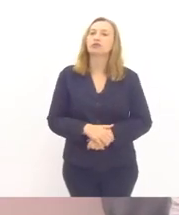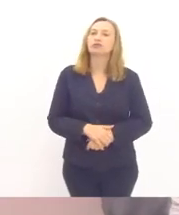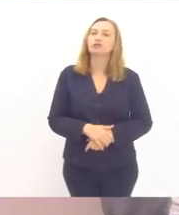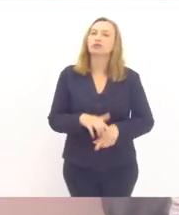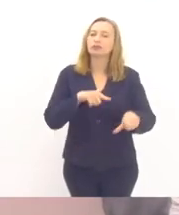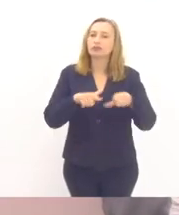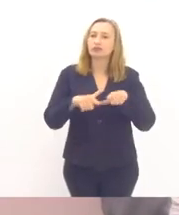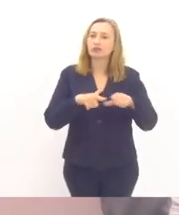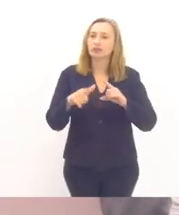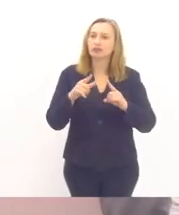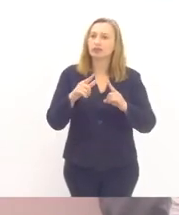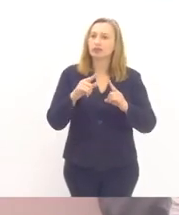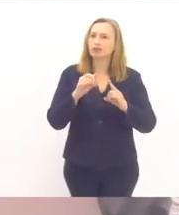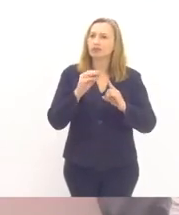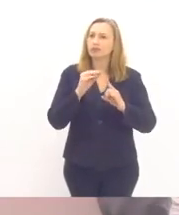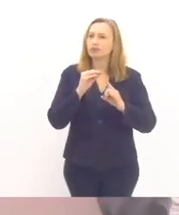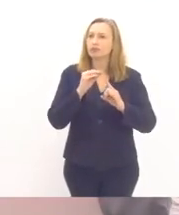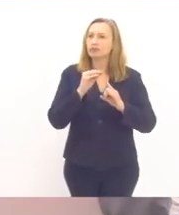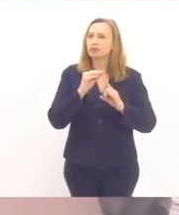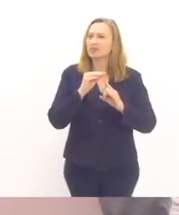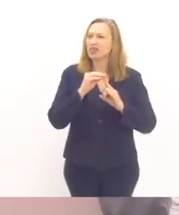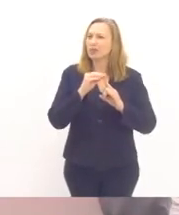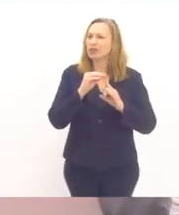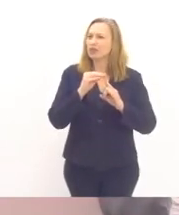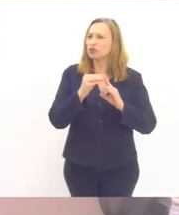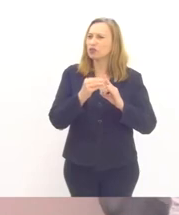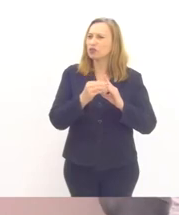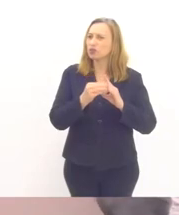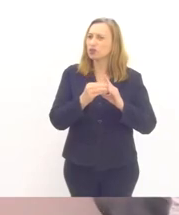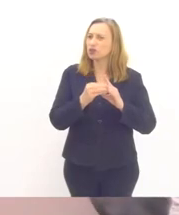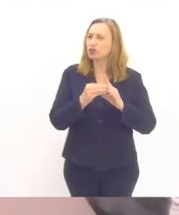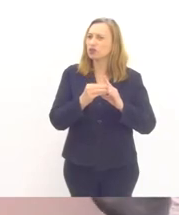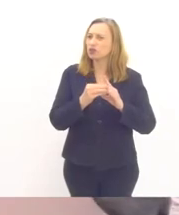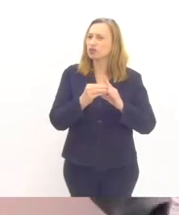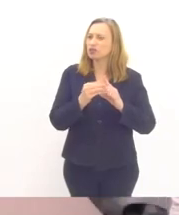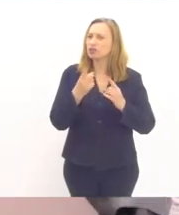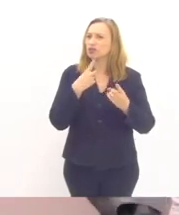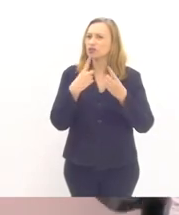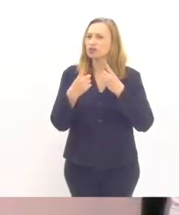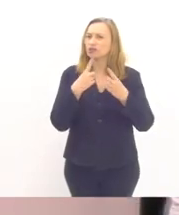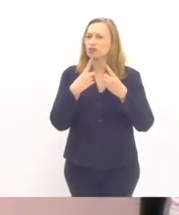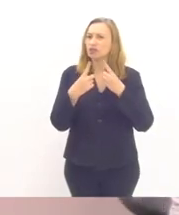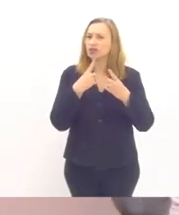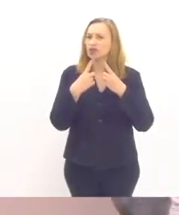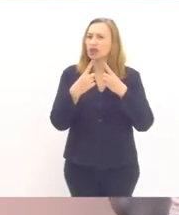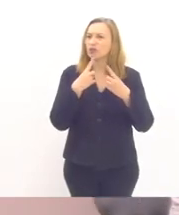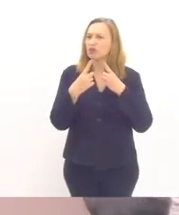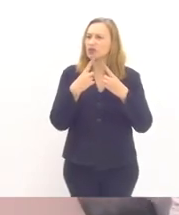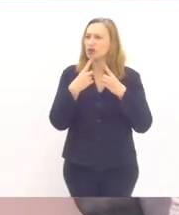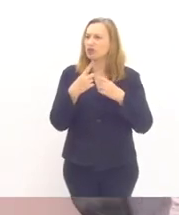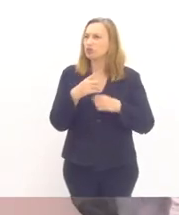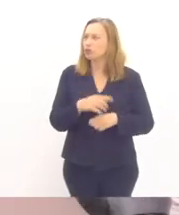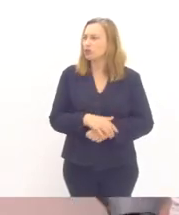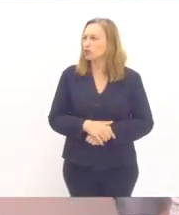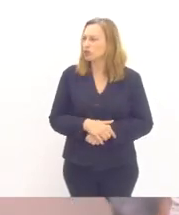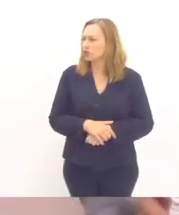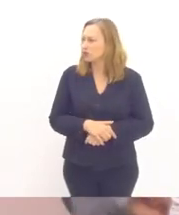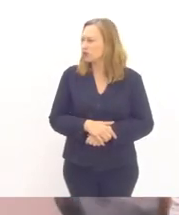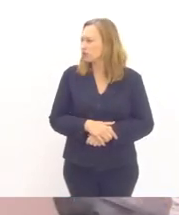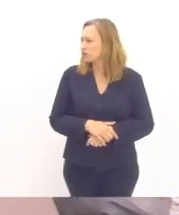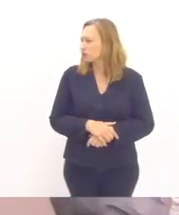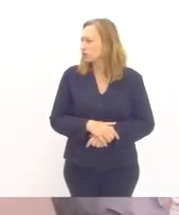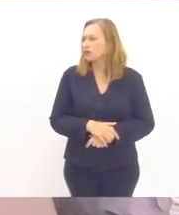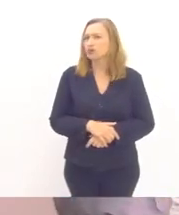trabalho na Fiocruz, mas, né, esse debate tem permitido aprofundar uma visão, né, sobre a